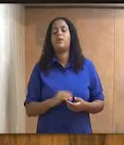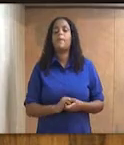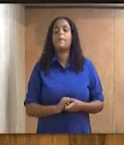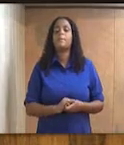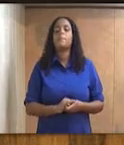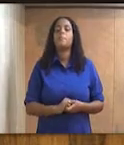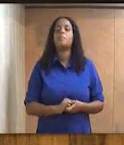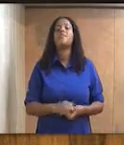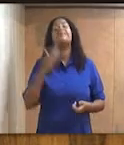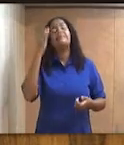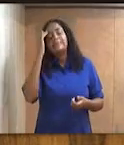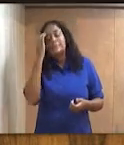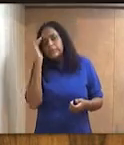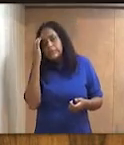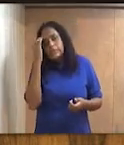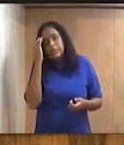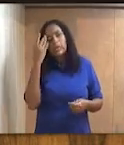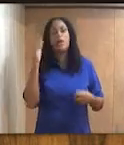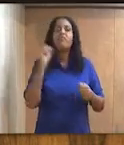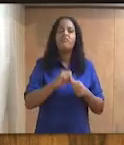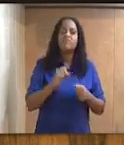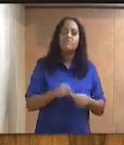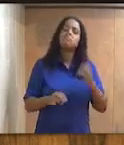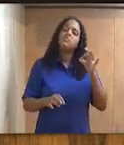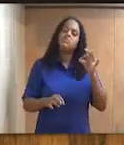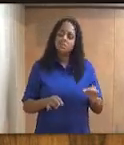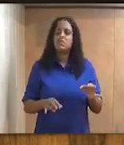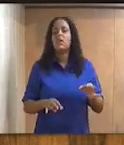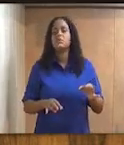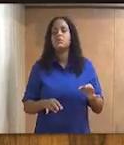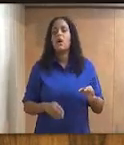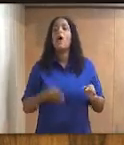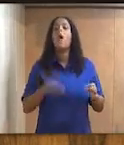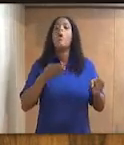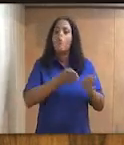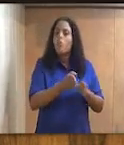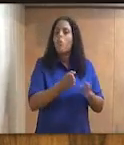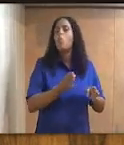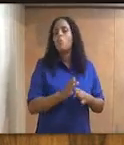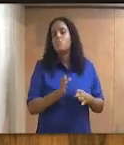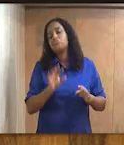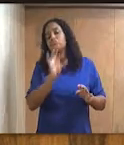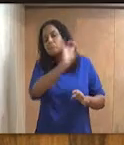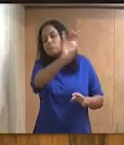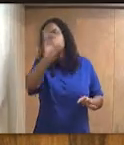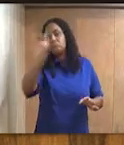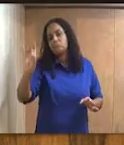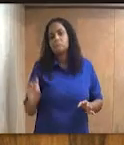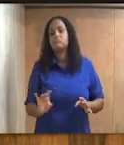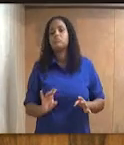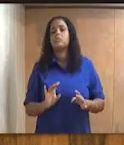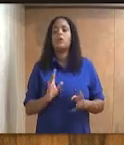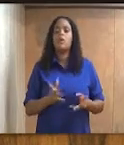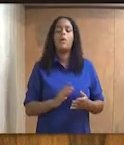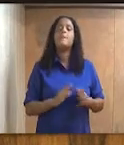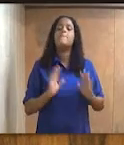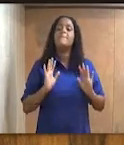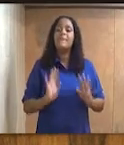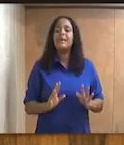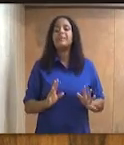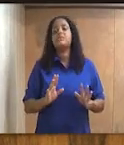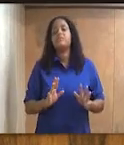de entender que nós estamos fazendo o correto, é o conceito de cada um. Agora,